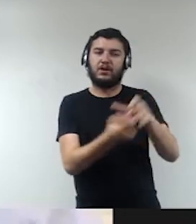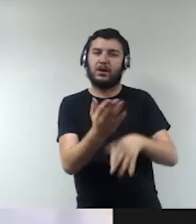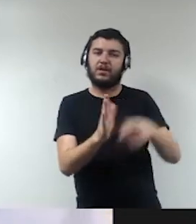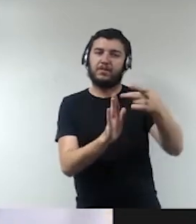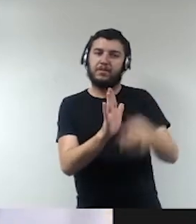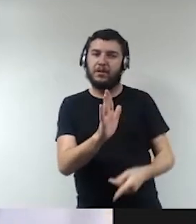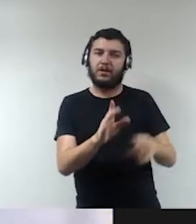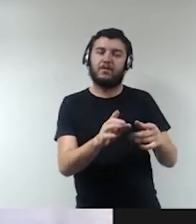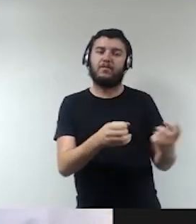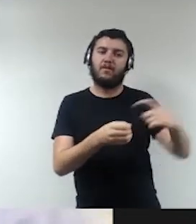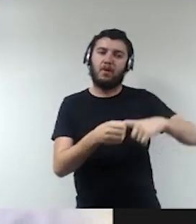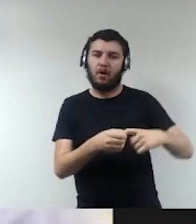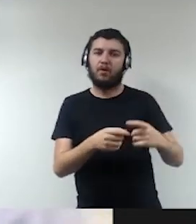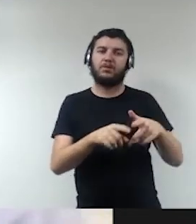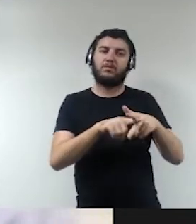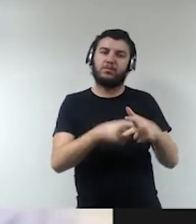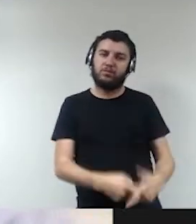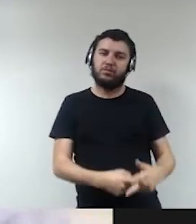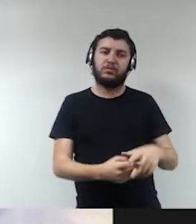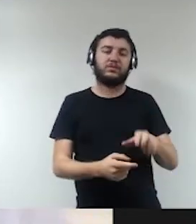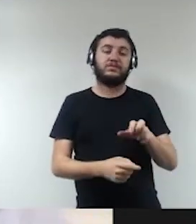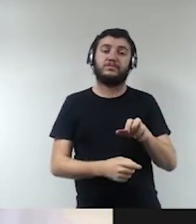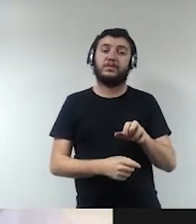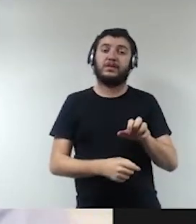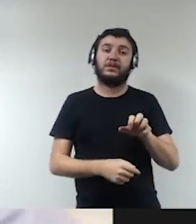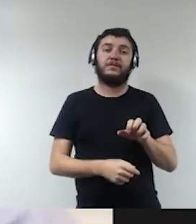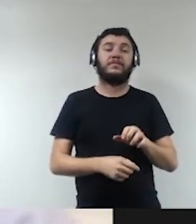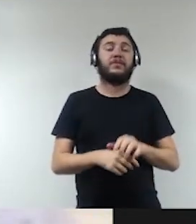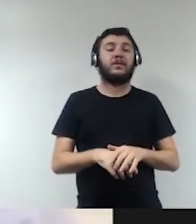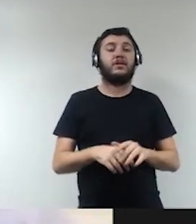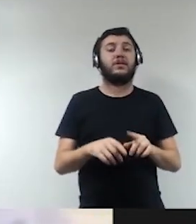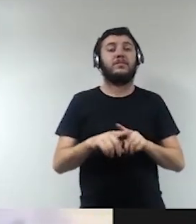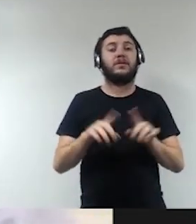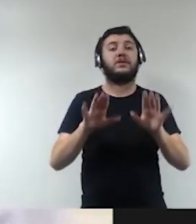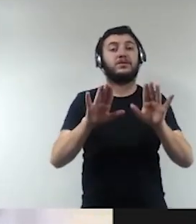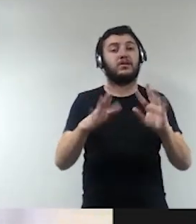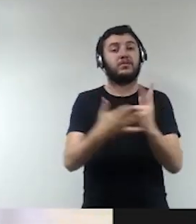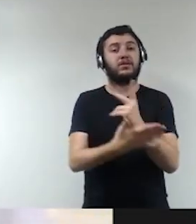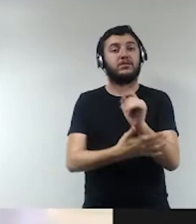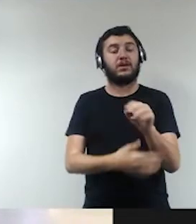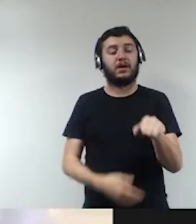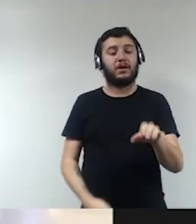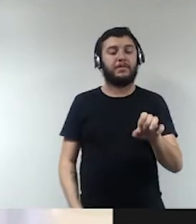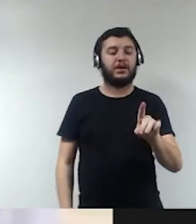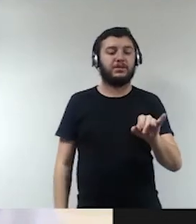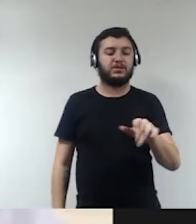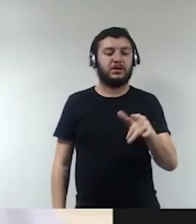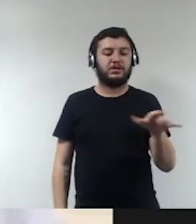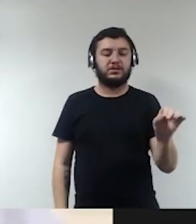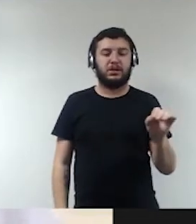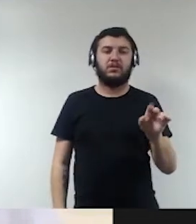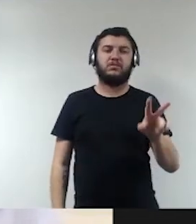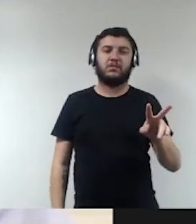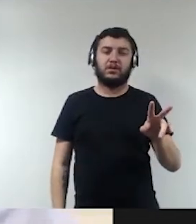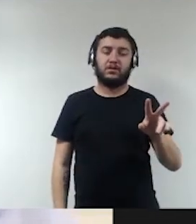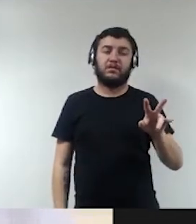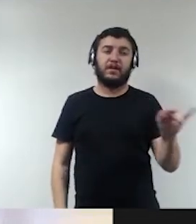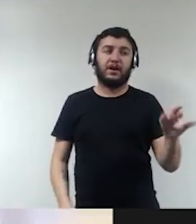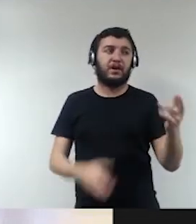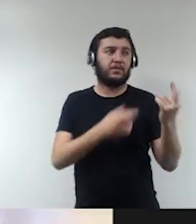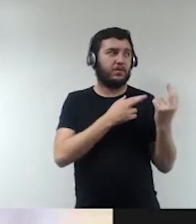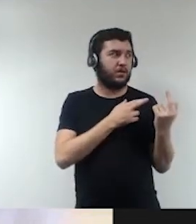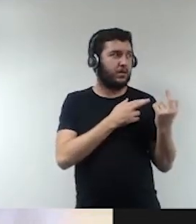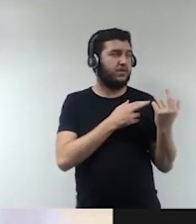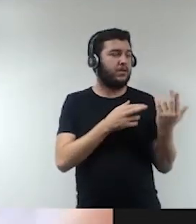é que ficaria a questão da suspensão que a mediação acarreta no processo? Por exemplo,